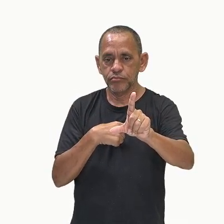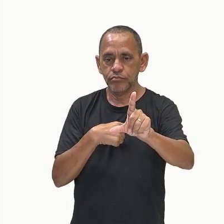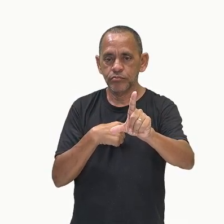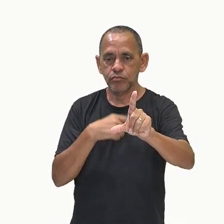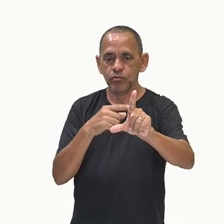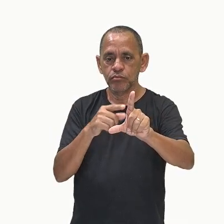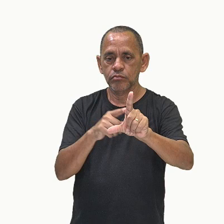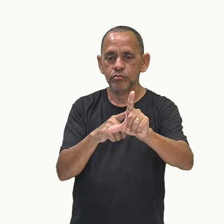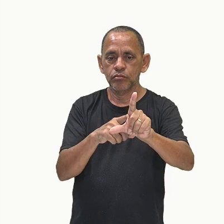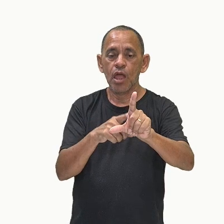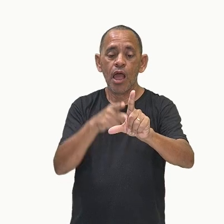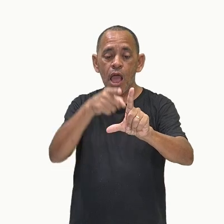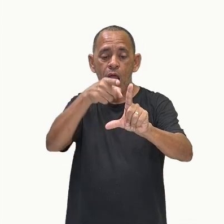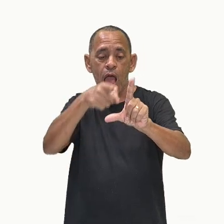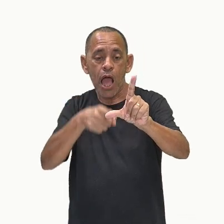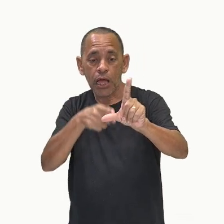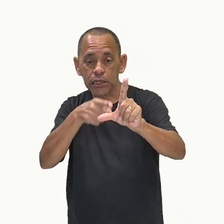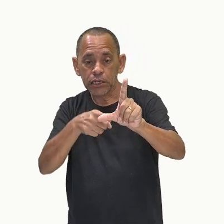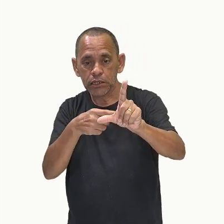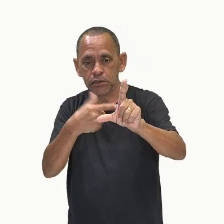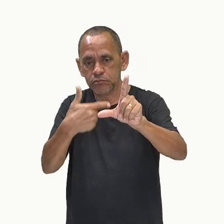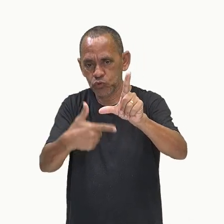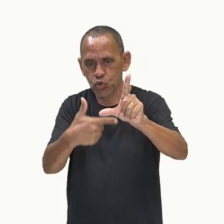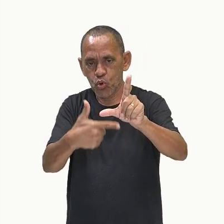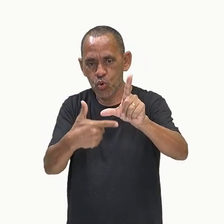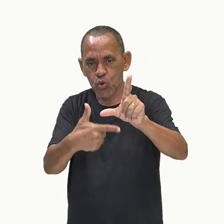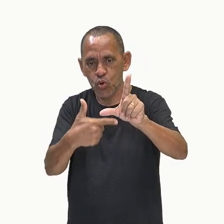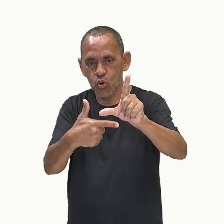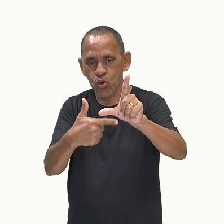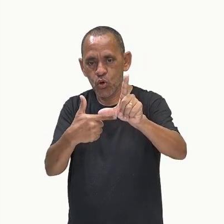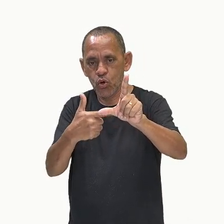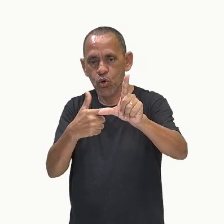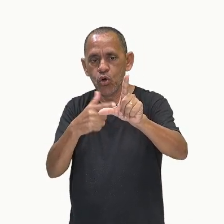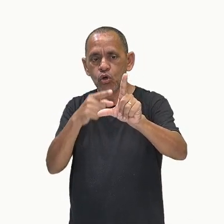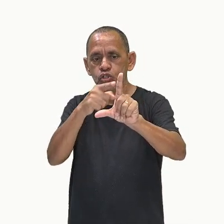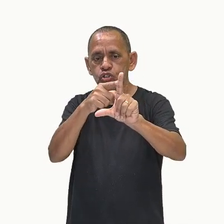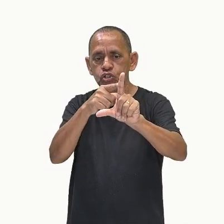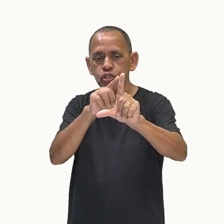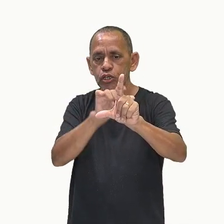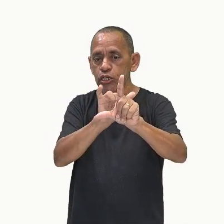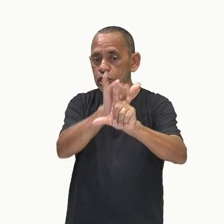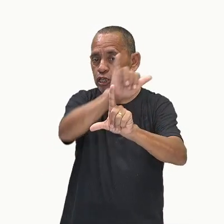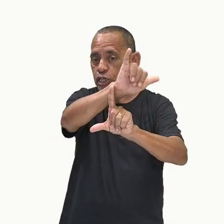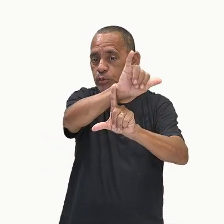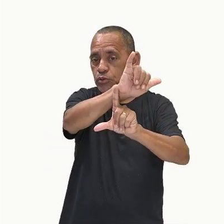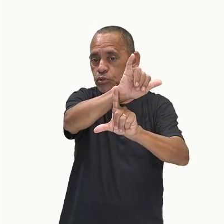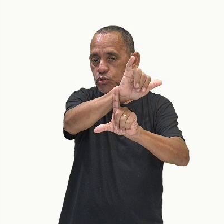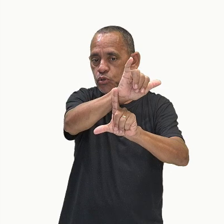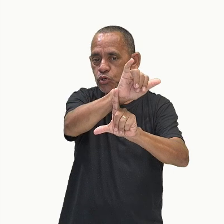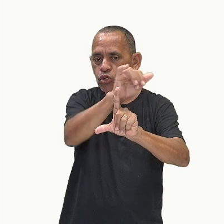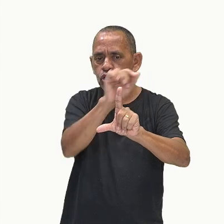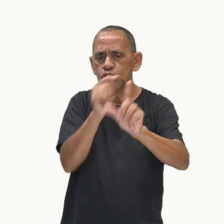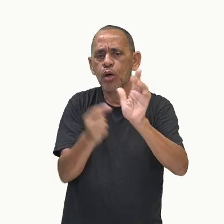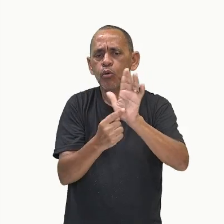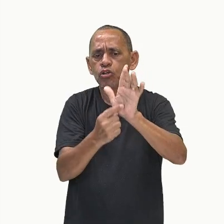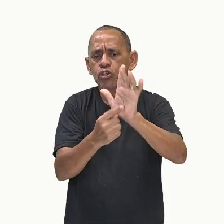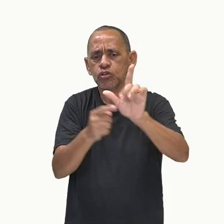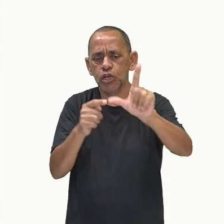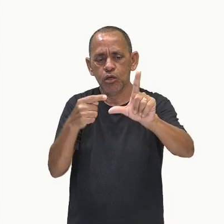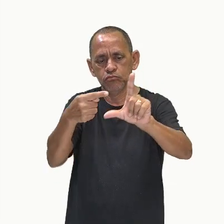2. E para y, ele está apontando para quem? Para 1. Então, no caso